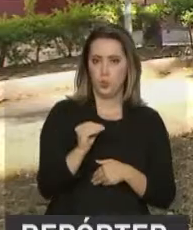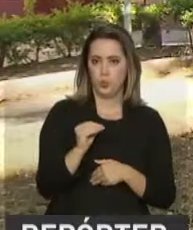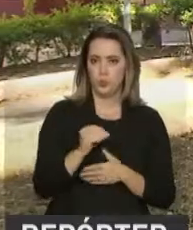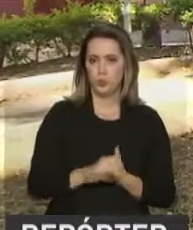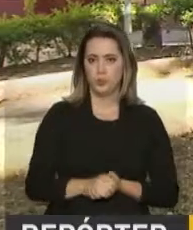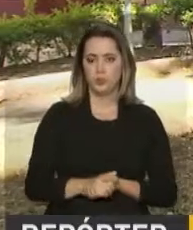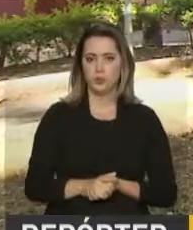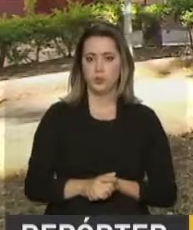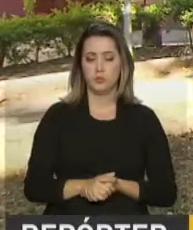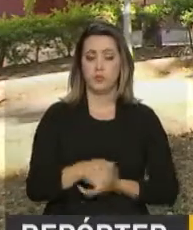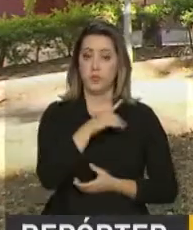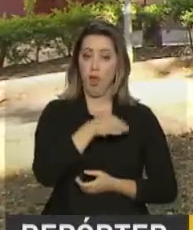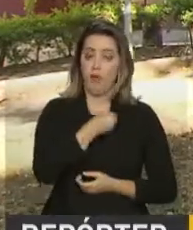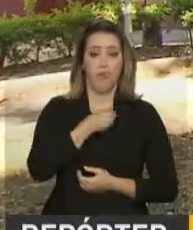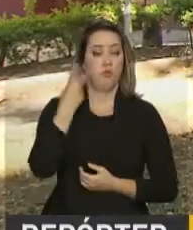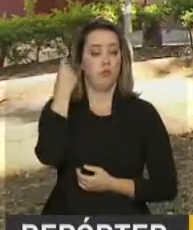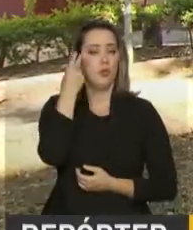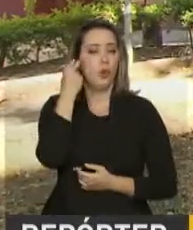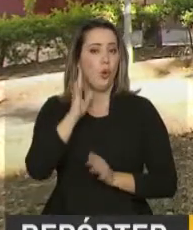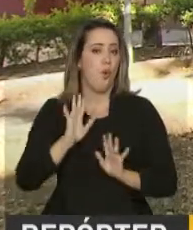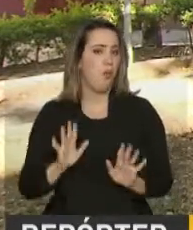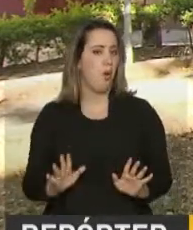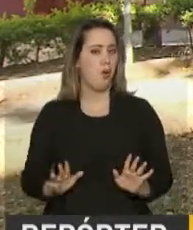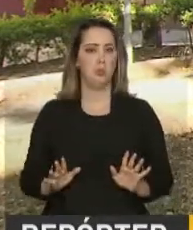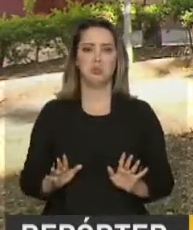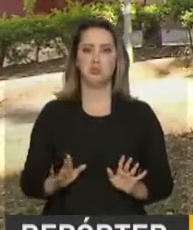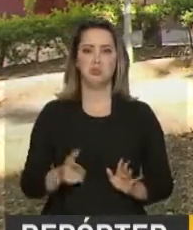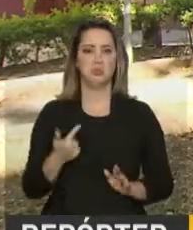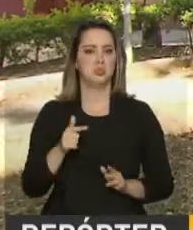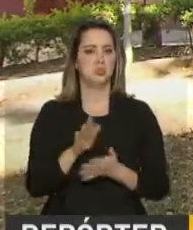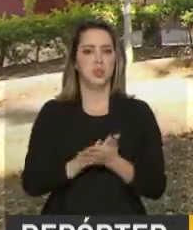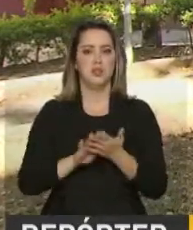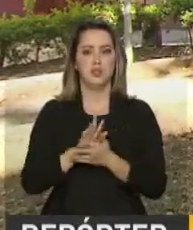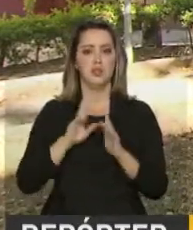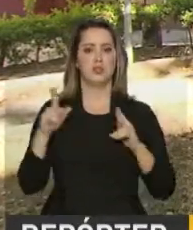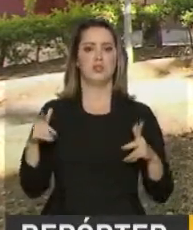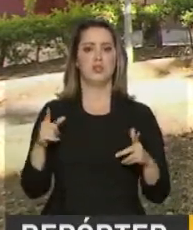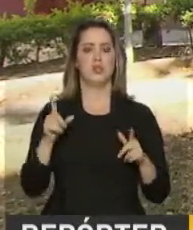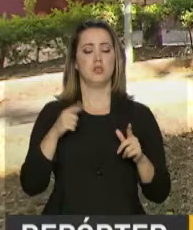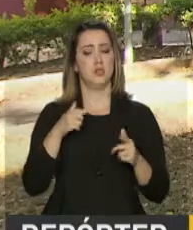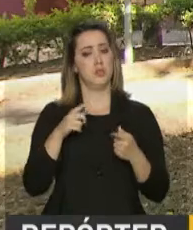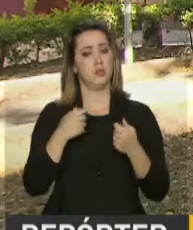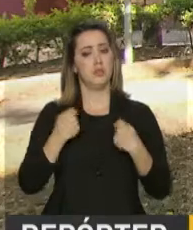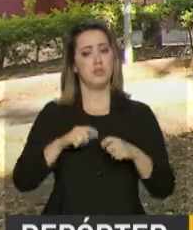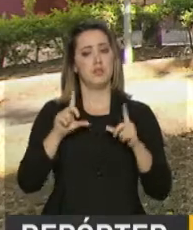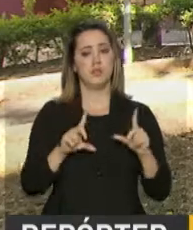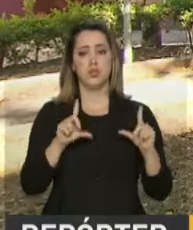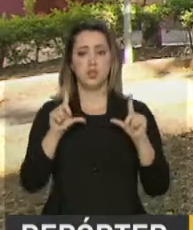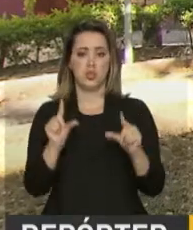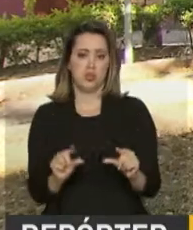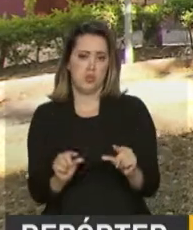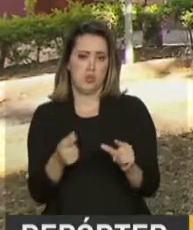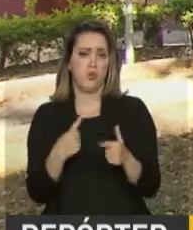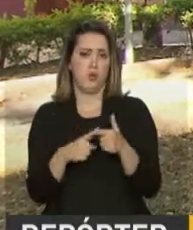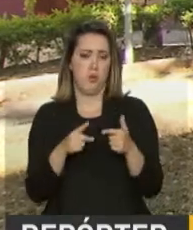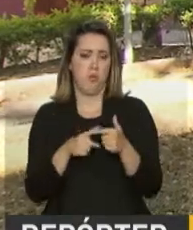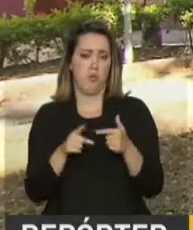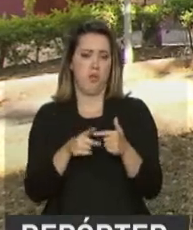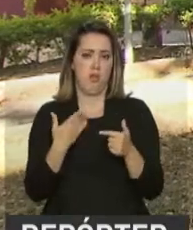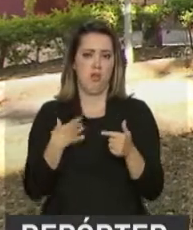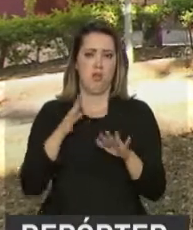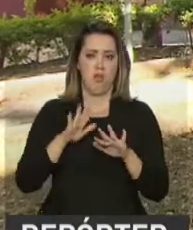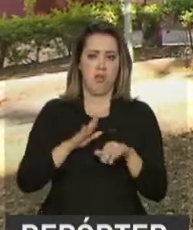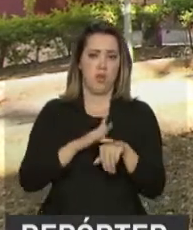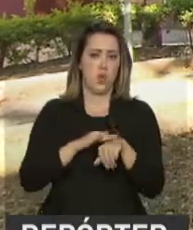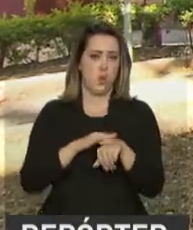porque assim, bastante normal, assim, não altera em nada. É claro que eu tenho que diminuir certas coisas que possam afetar meu fígado, né? Porque eu